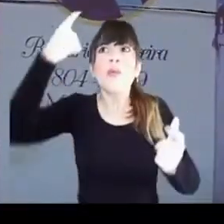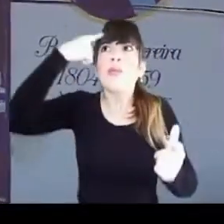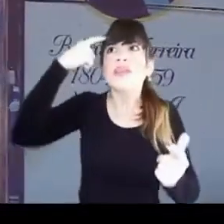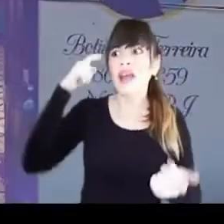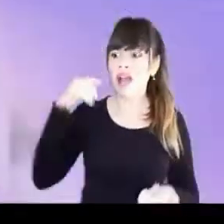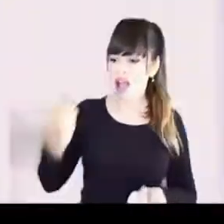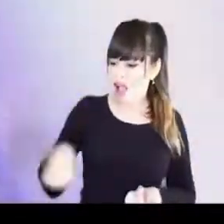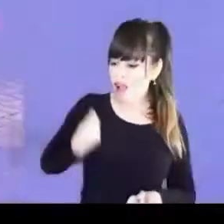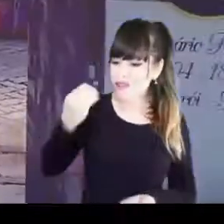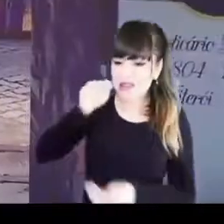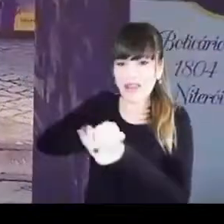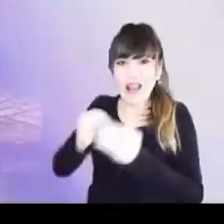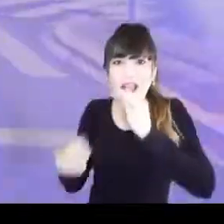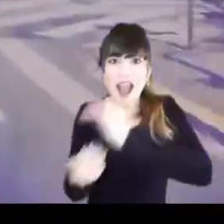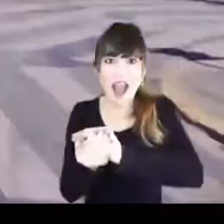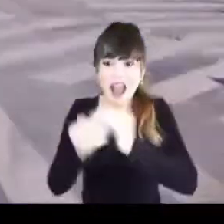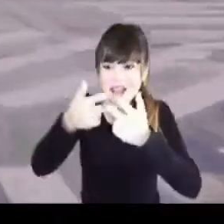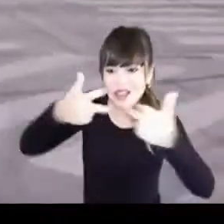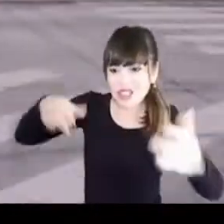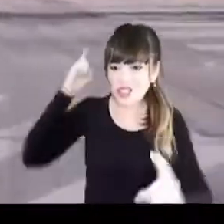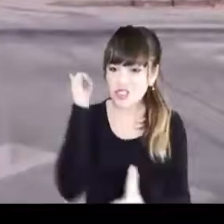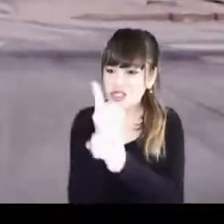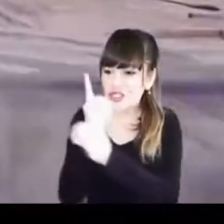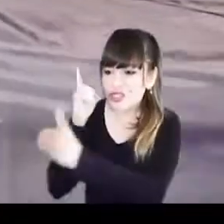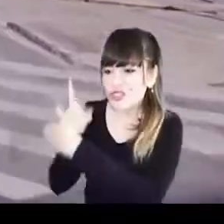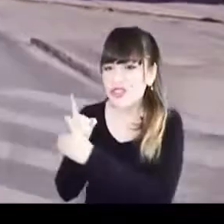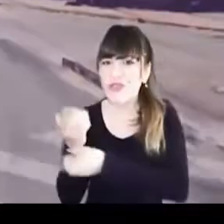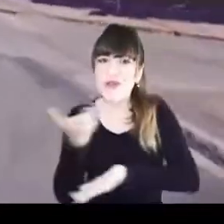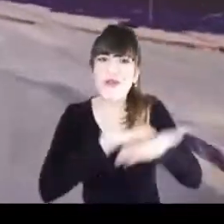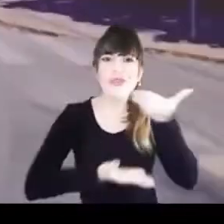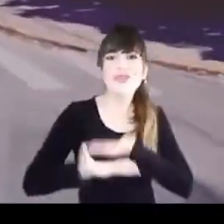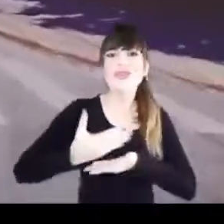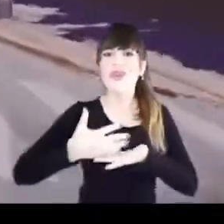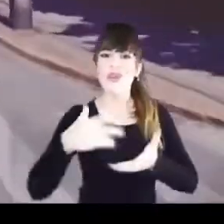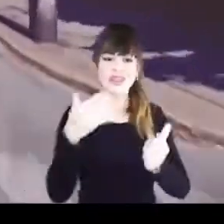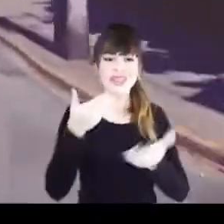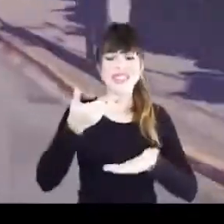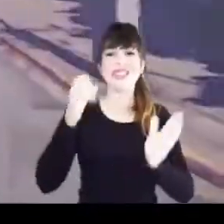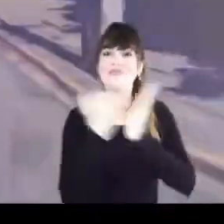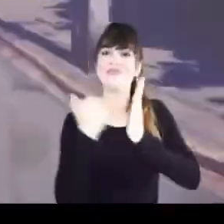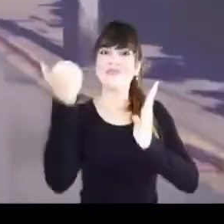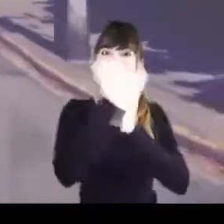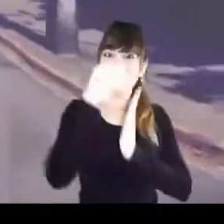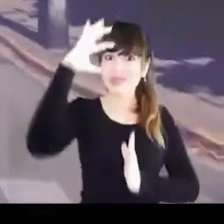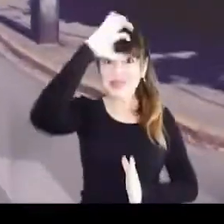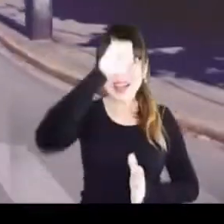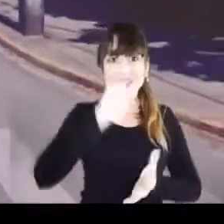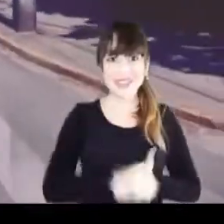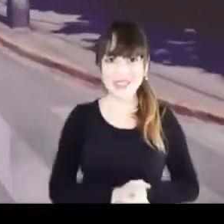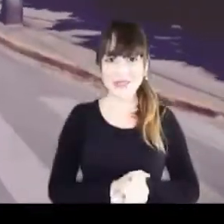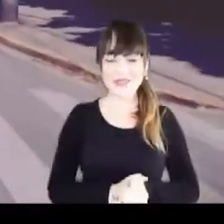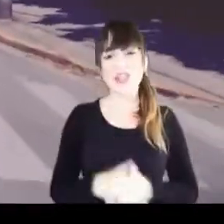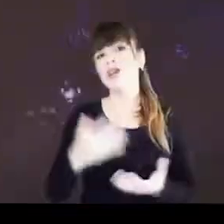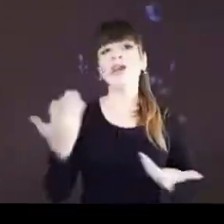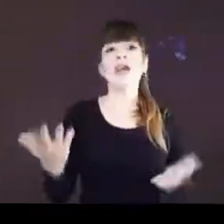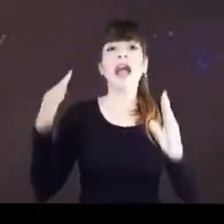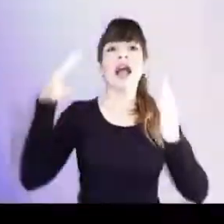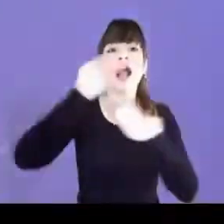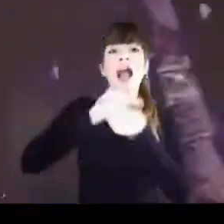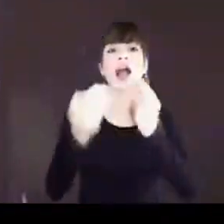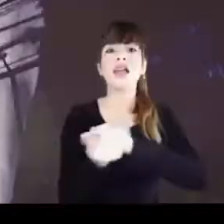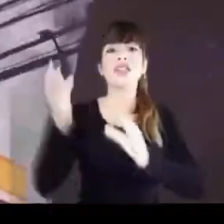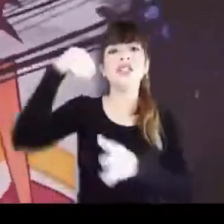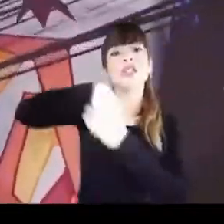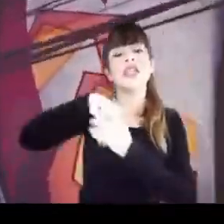isolados mesmo. A gente pode pensar a vida como a arte do encontro e a arte que é feita de encontros, trocas e cheiros.